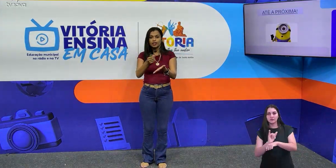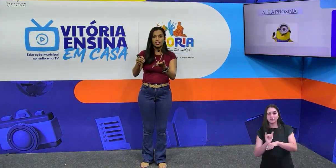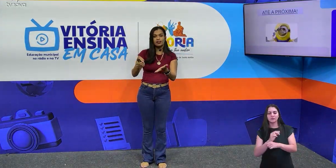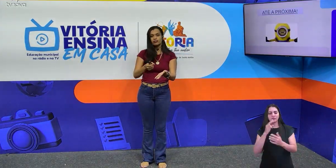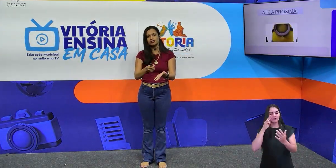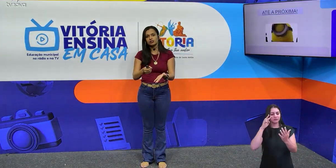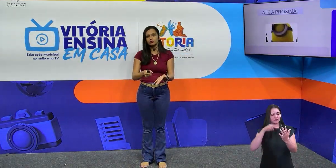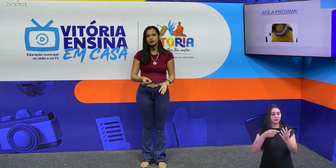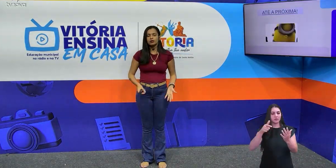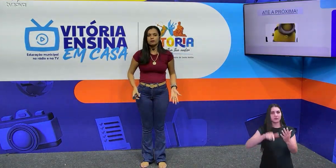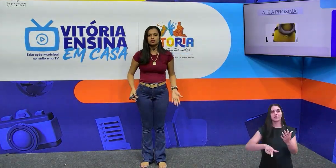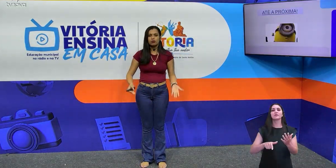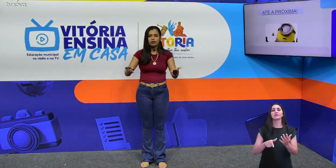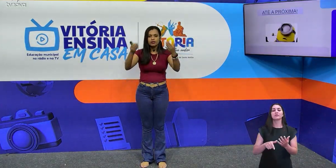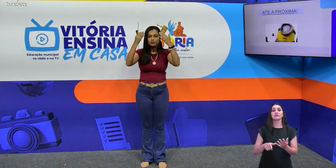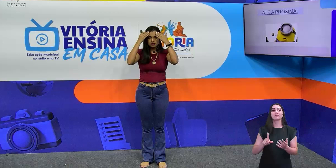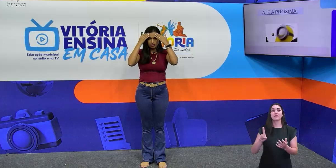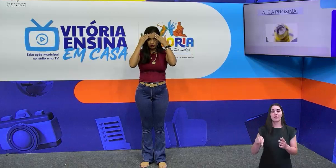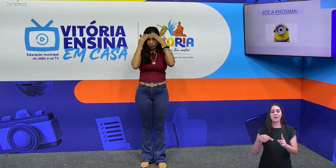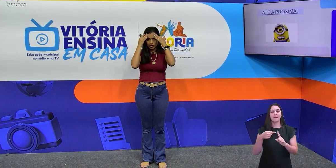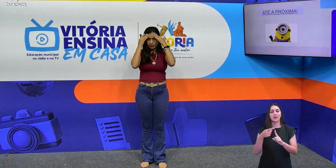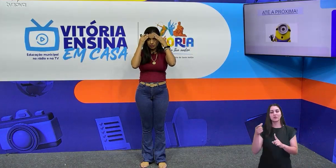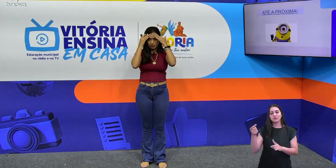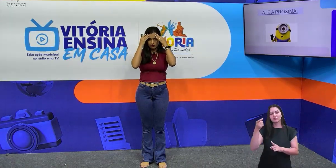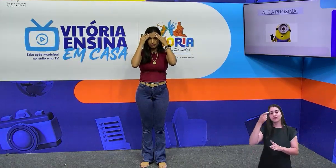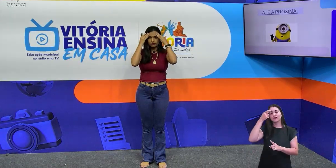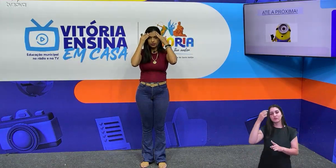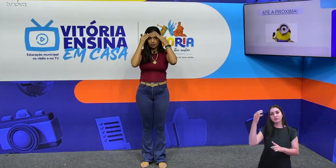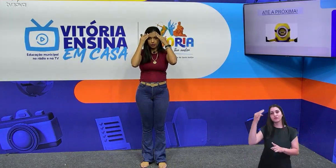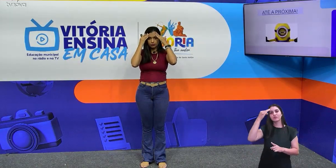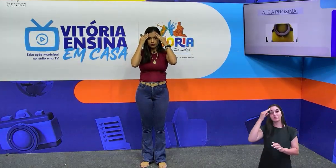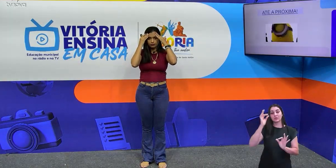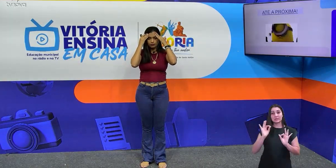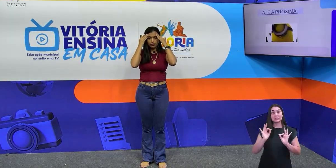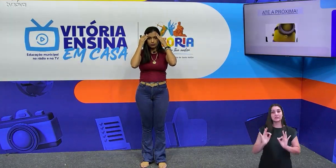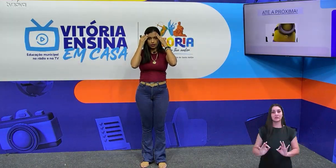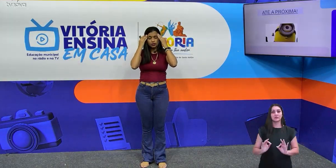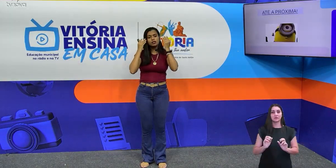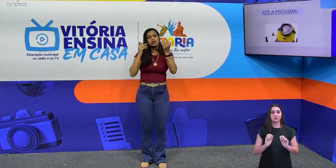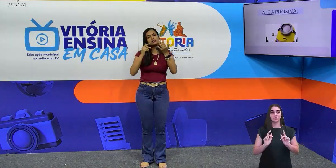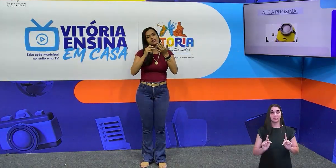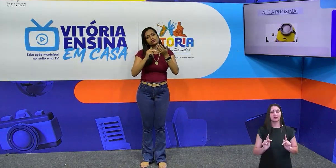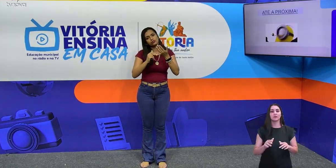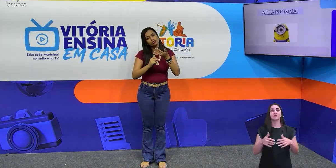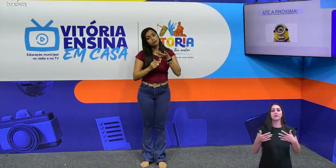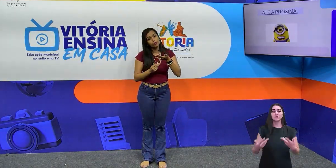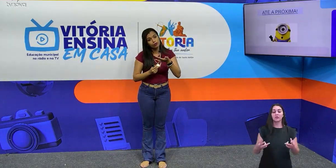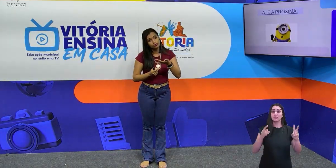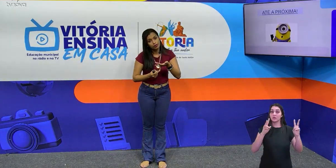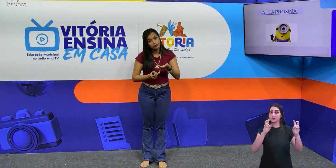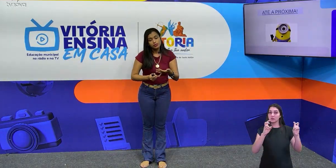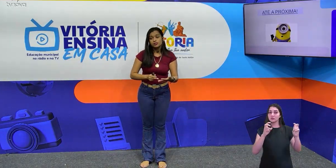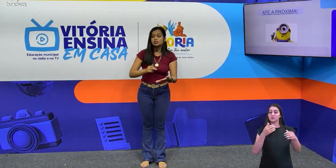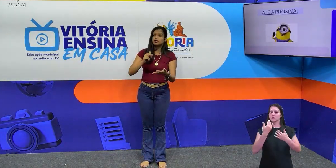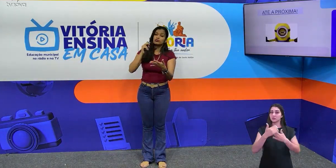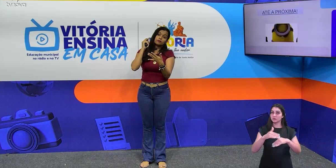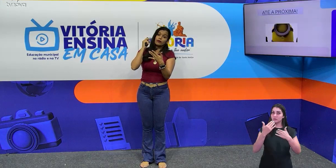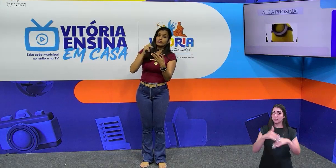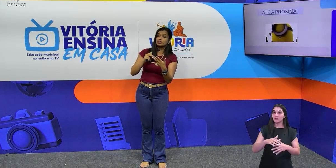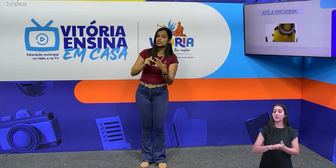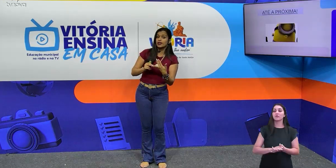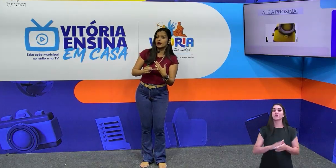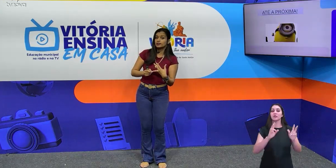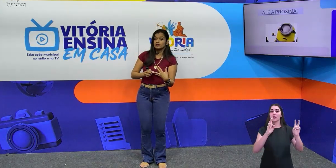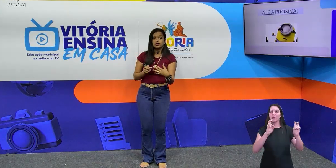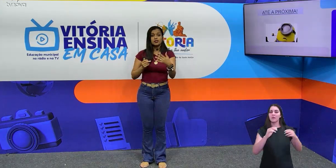novo, fica lá revisando, mas coloca isso assim na tua cabecinha. Tá certo? Ok? Isso é assunto de prova. Isso é assunto de